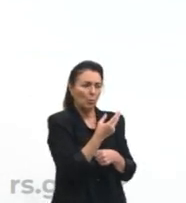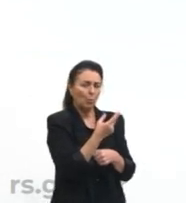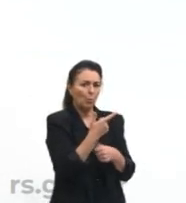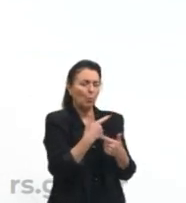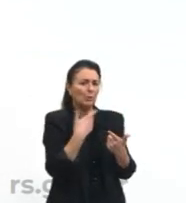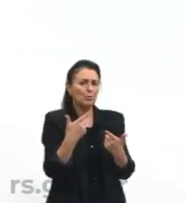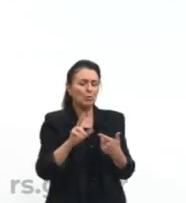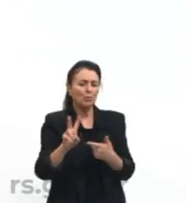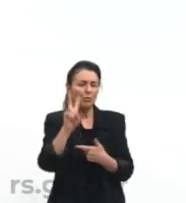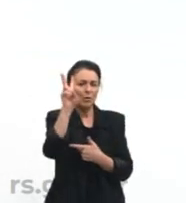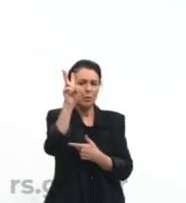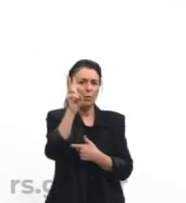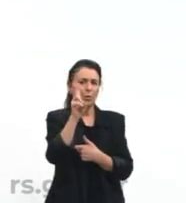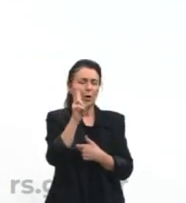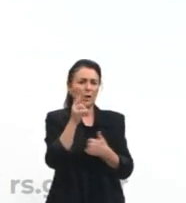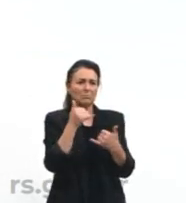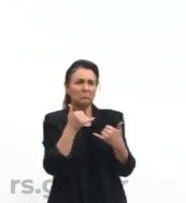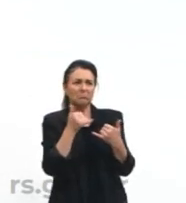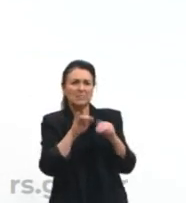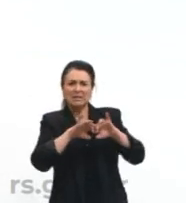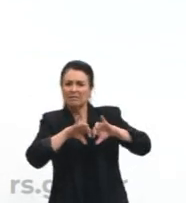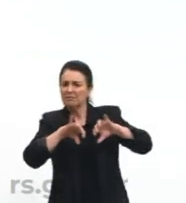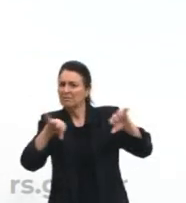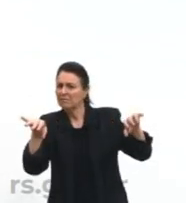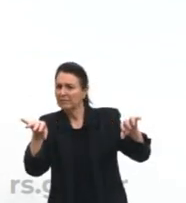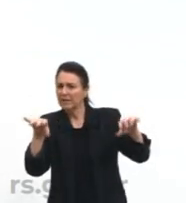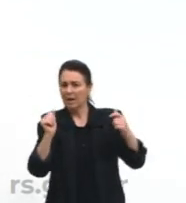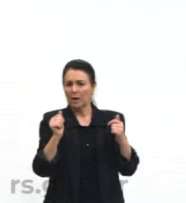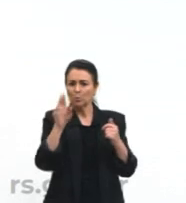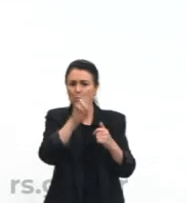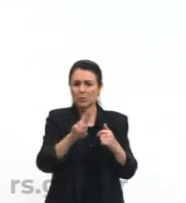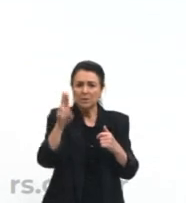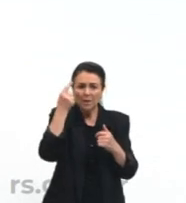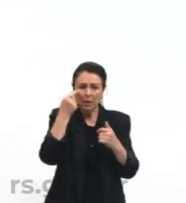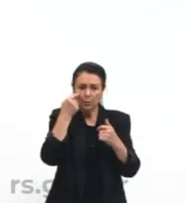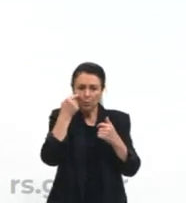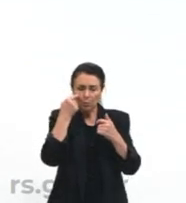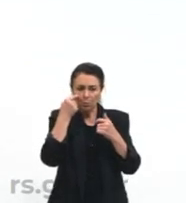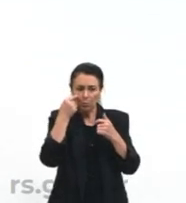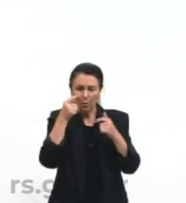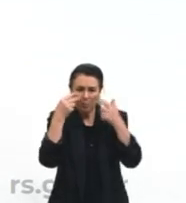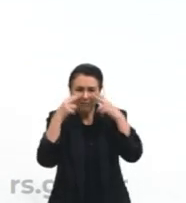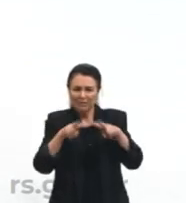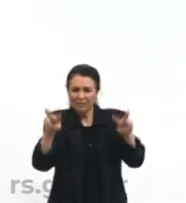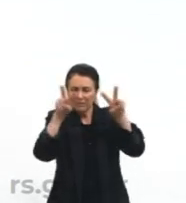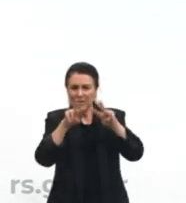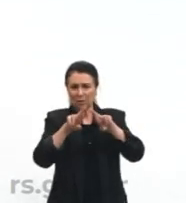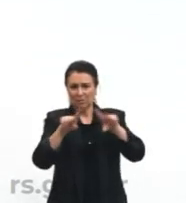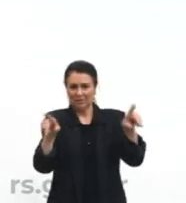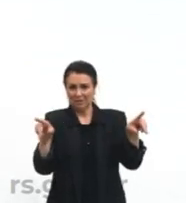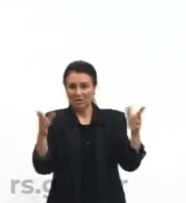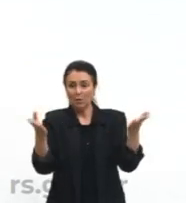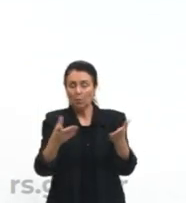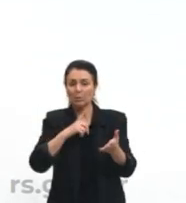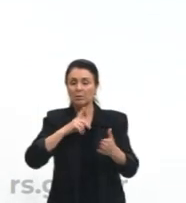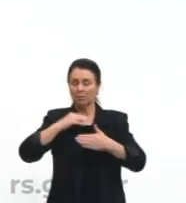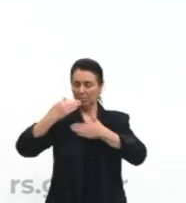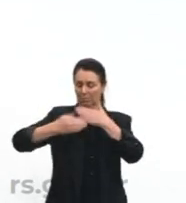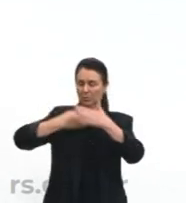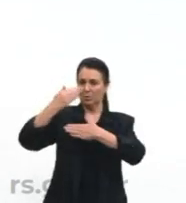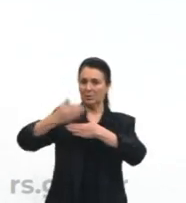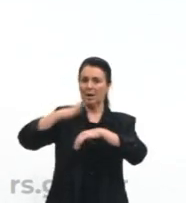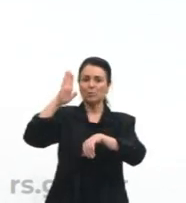achava a partir da sua Ótica aqui no conhecimento científico não existe um processo mais elaborado